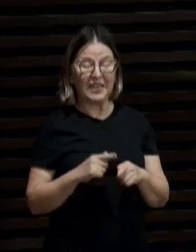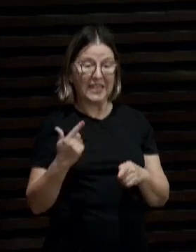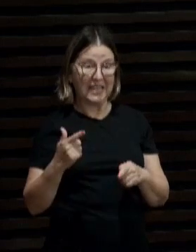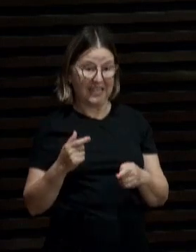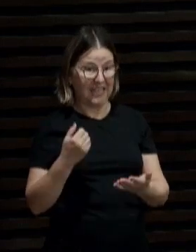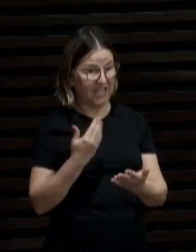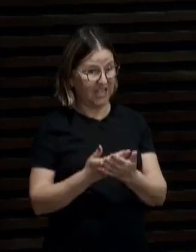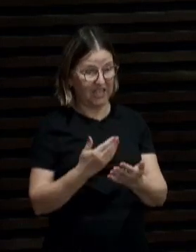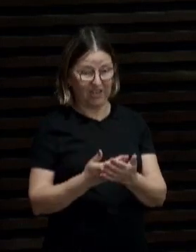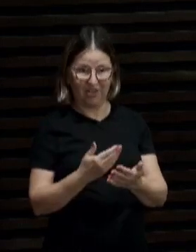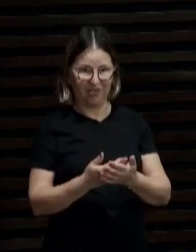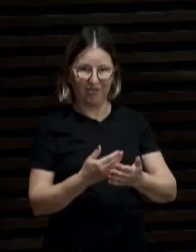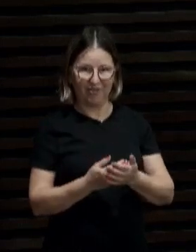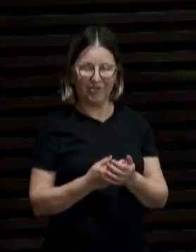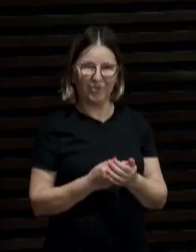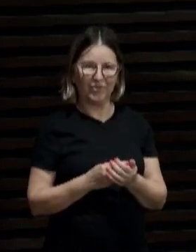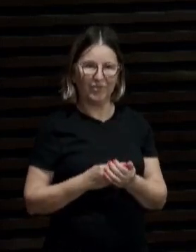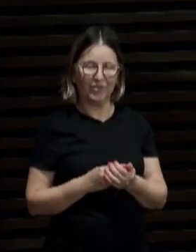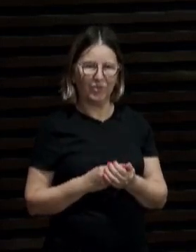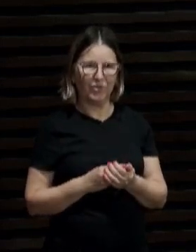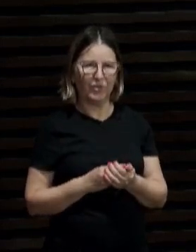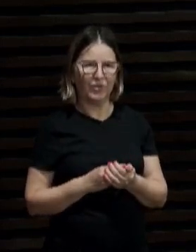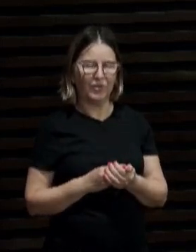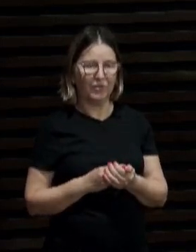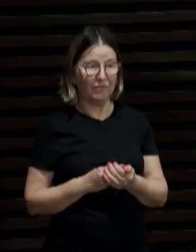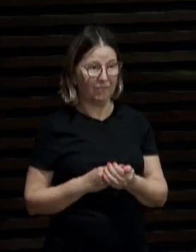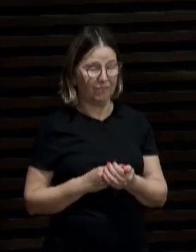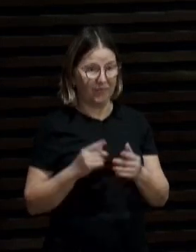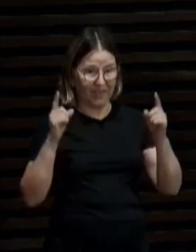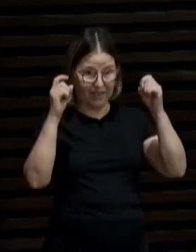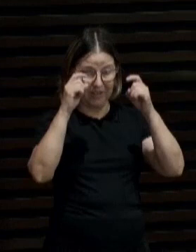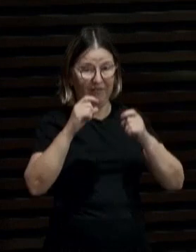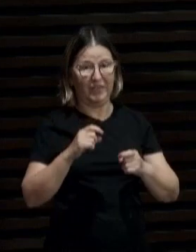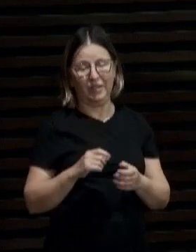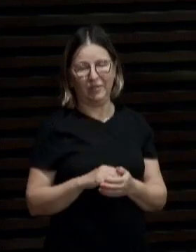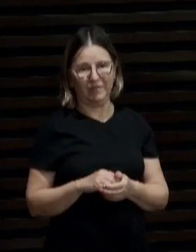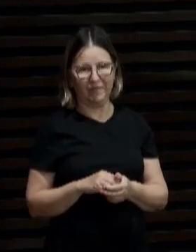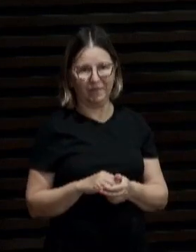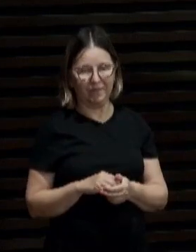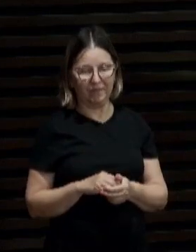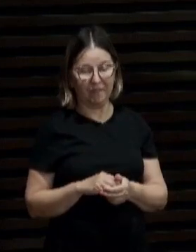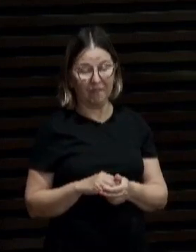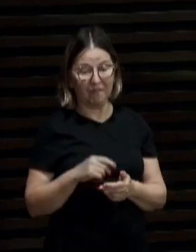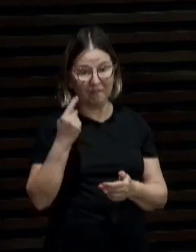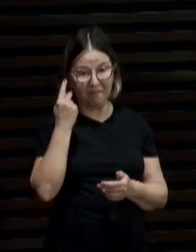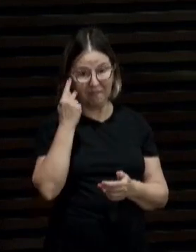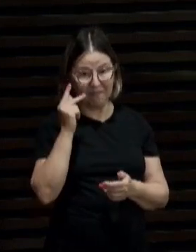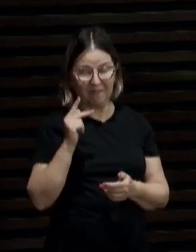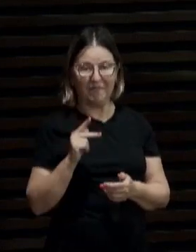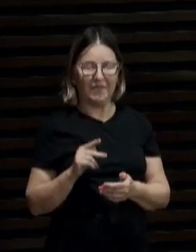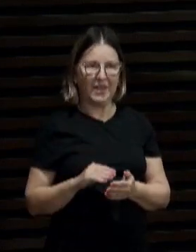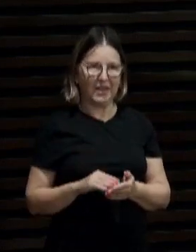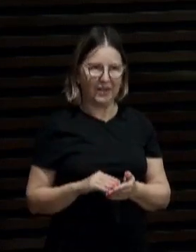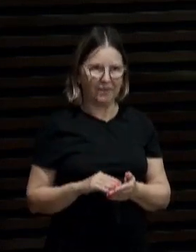se proteger daqueles falsos mestres que haviam se introduzido na igreja. Só que, quando você busca isso só para você